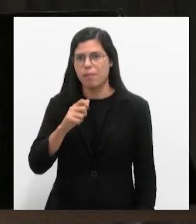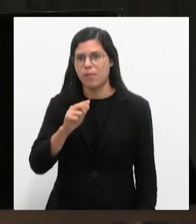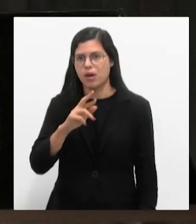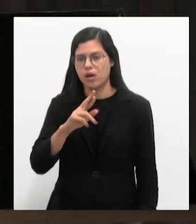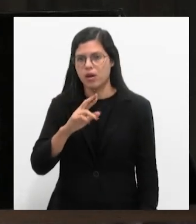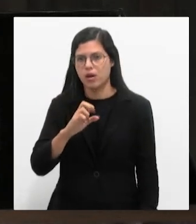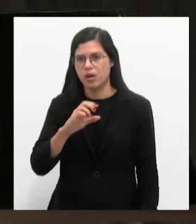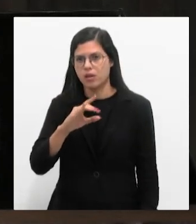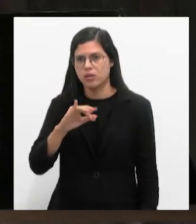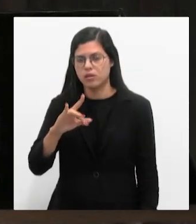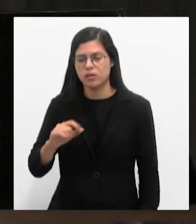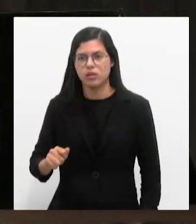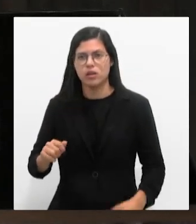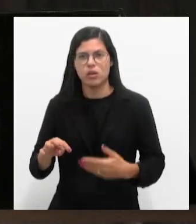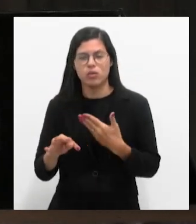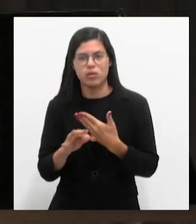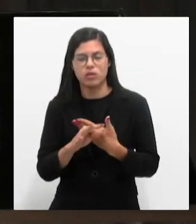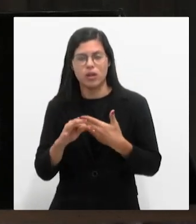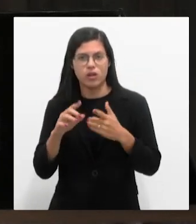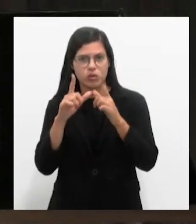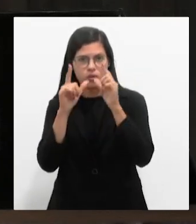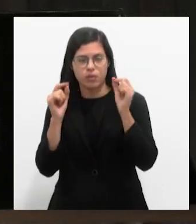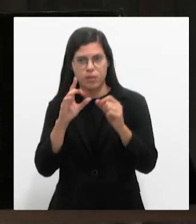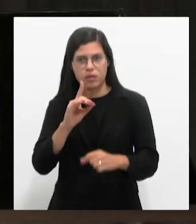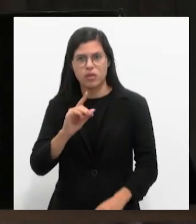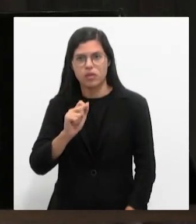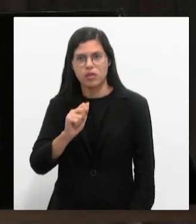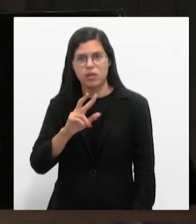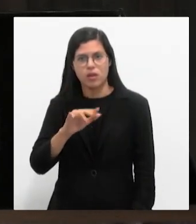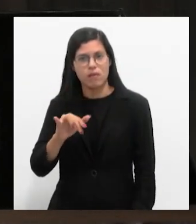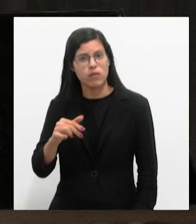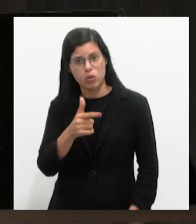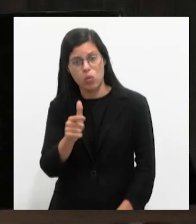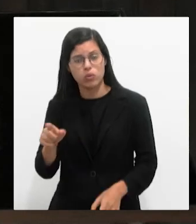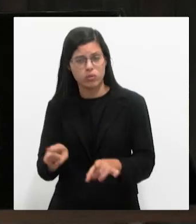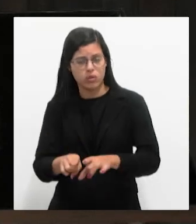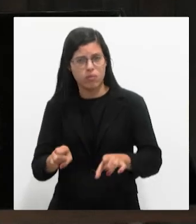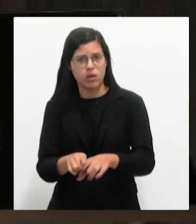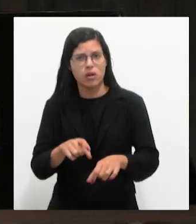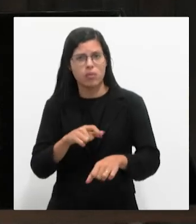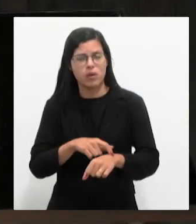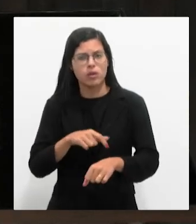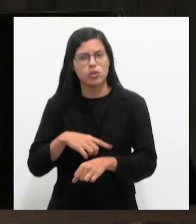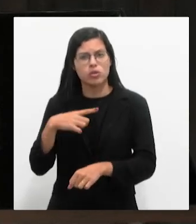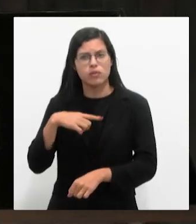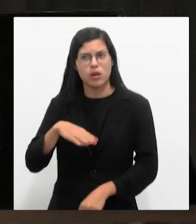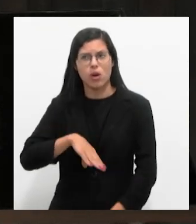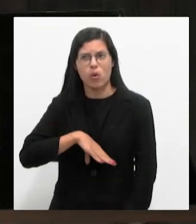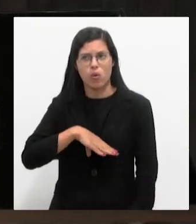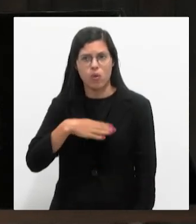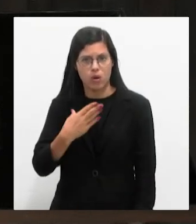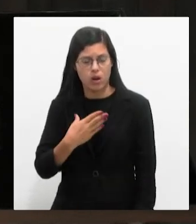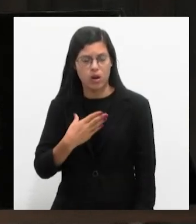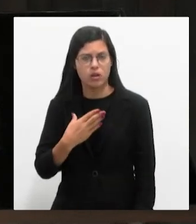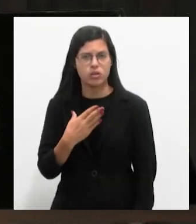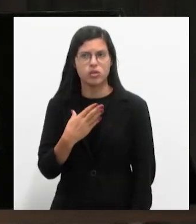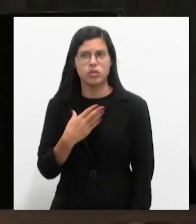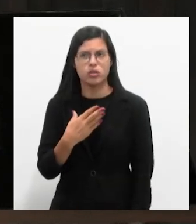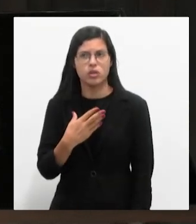de enfermagem Davi e às outras técnicas de enfermagem também que estavam naquele momento e tiveram a coragem